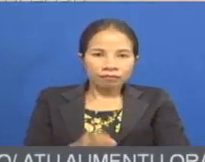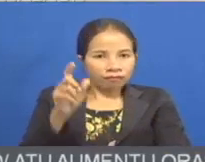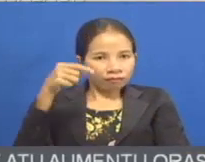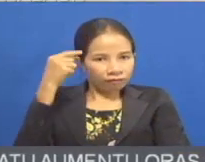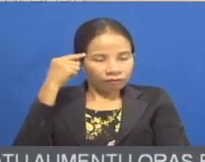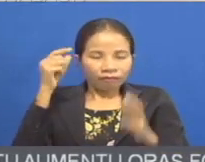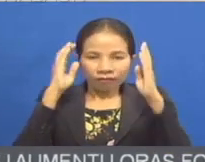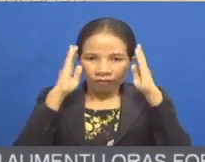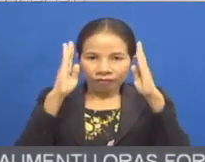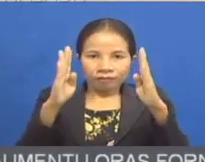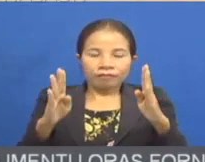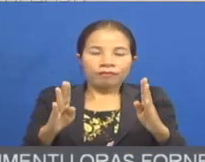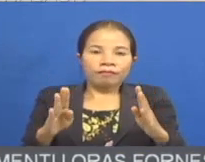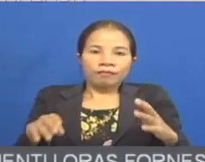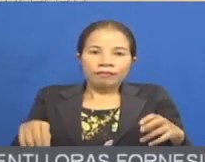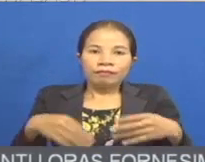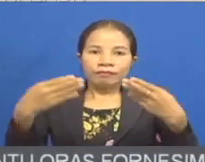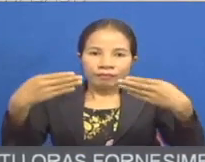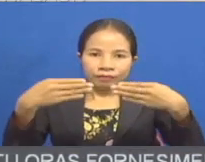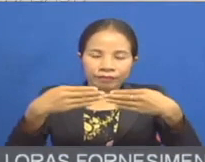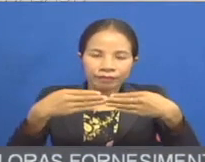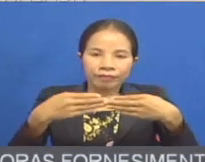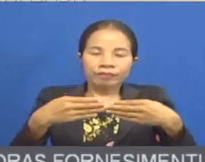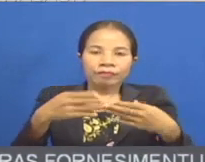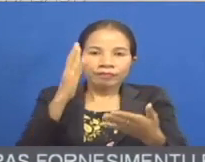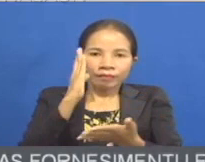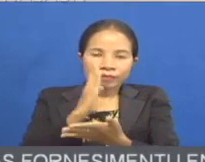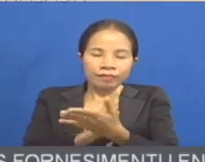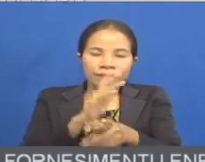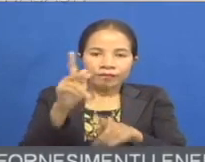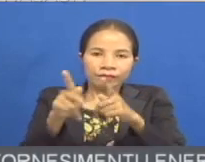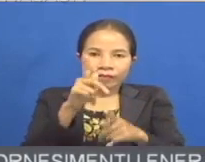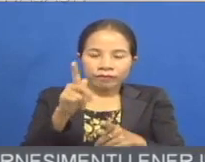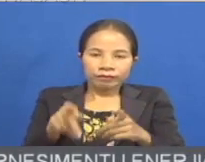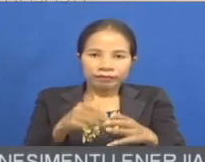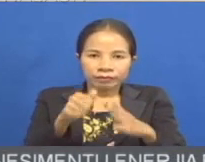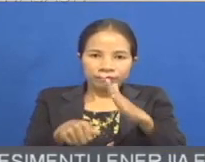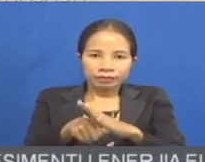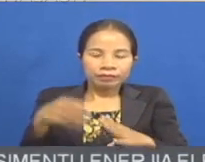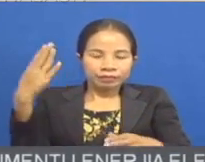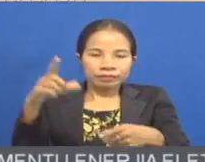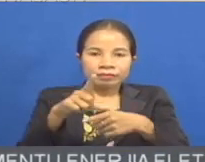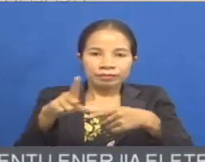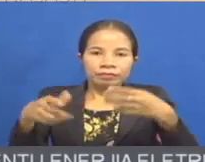Governo se está atenção sério para a gestão fronteiriza onde prevene a matamassa ilegal e a linha